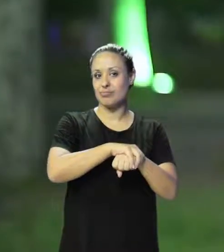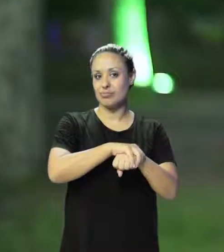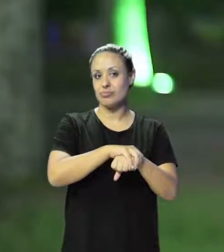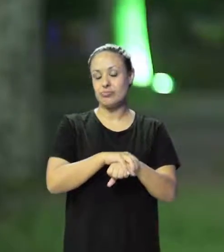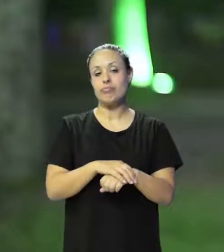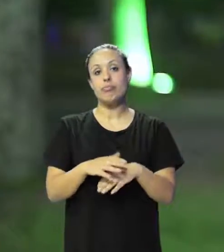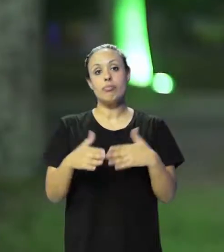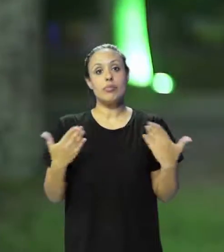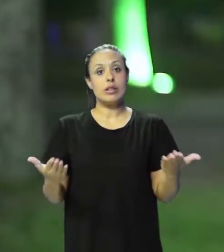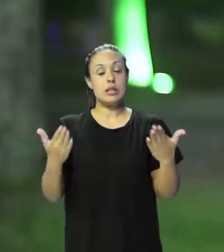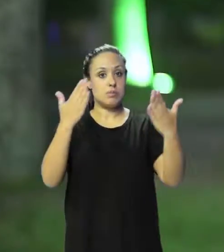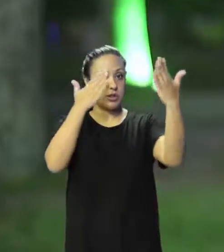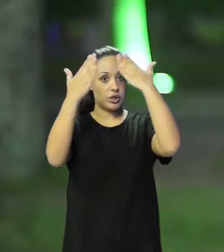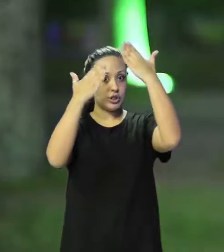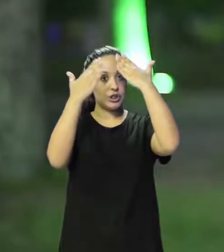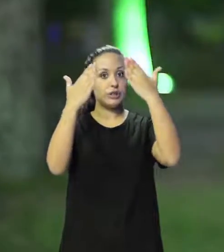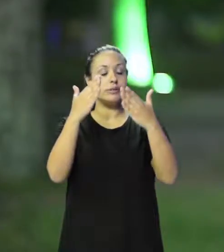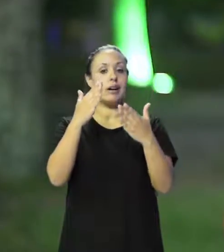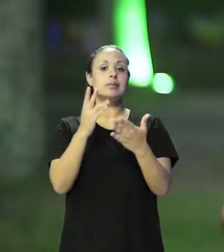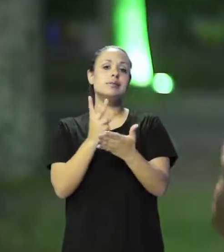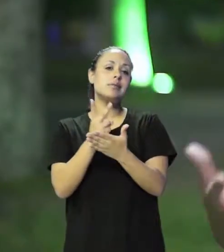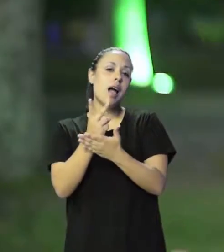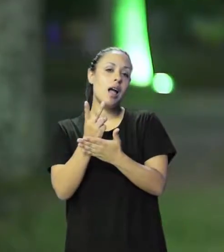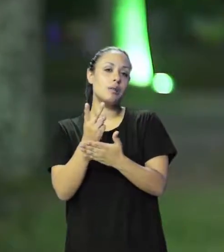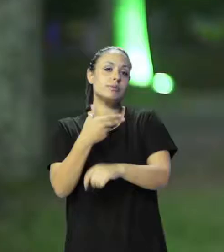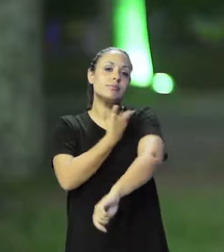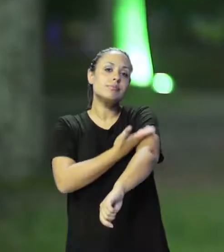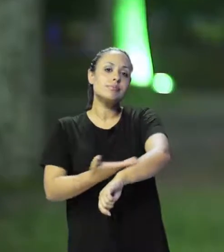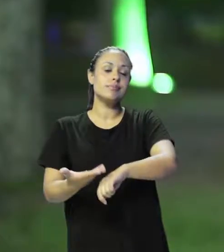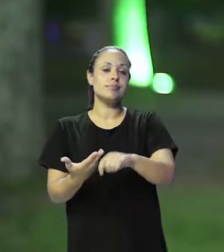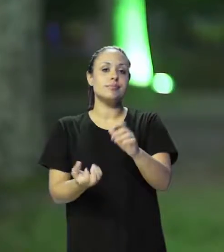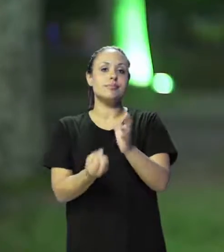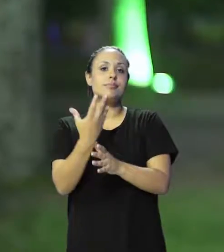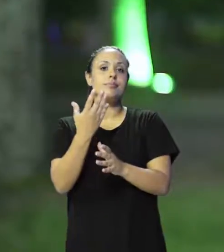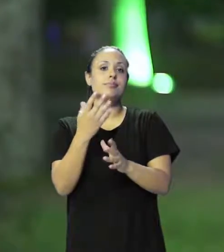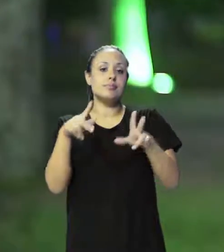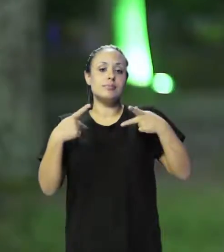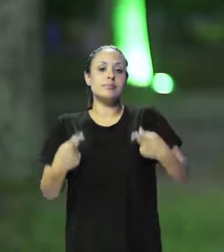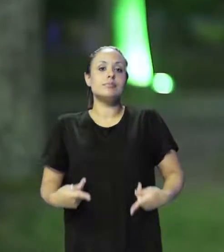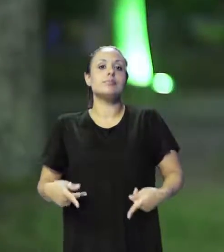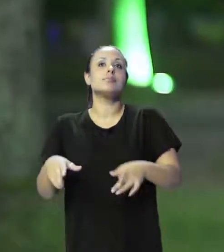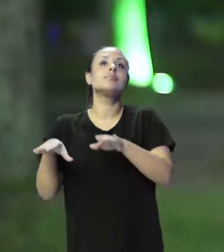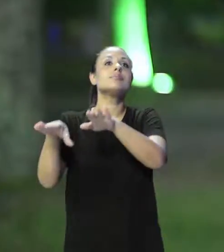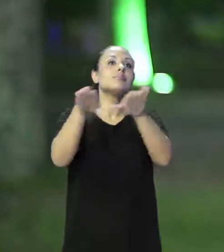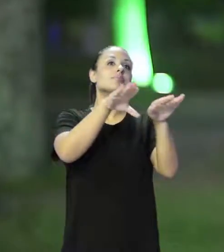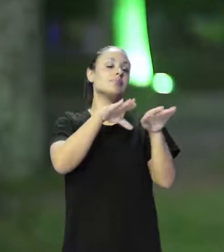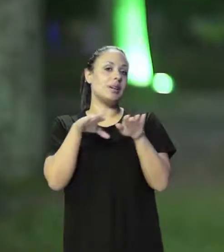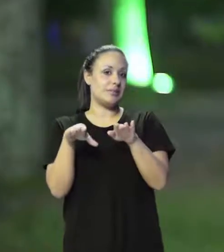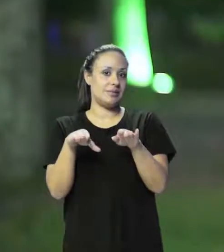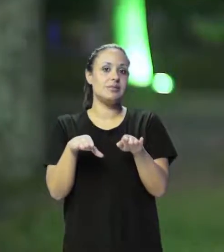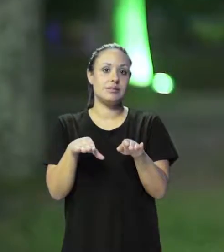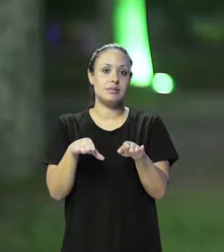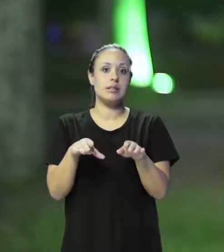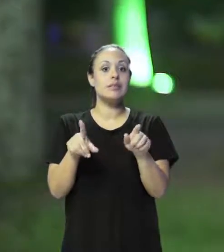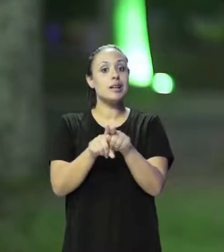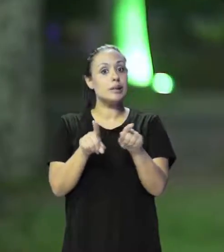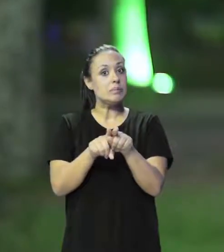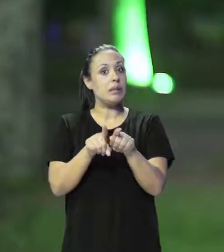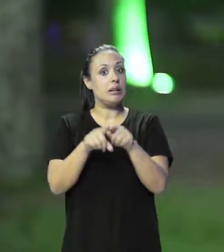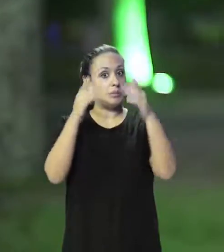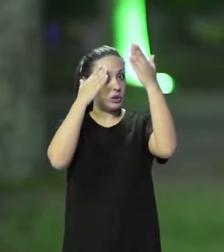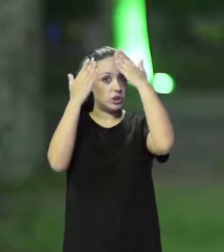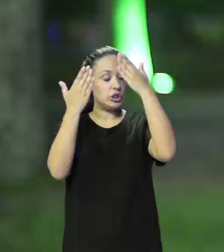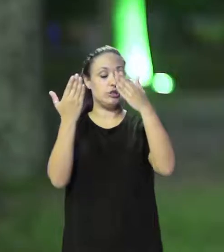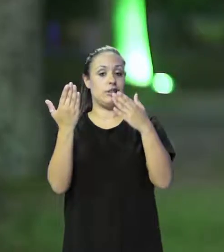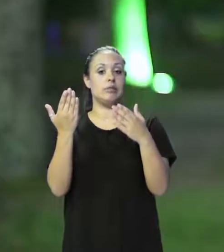A psicologia sempre criou uma ideia de sujeito universal e também contribuiu muito para a construção do